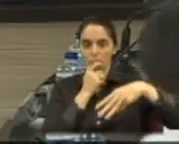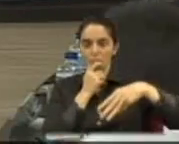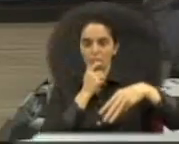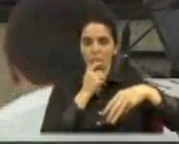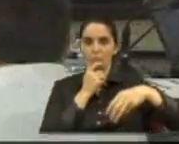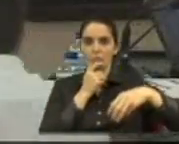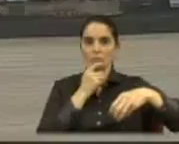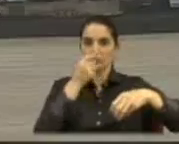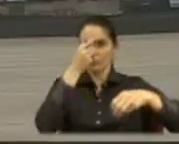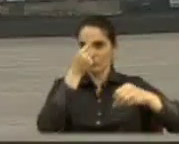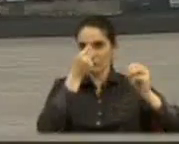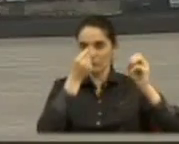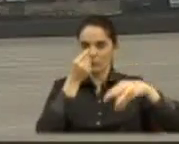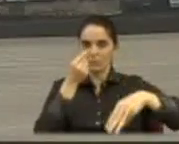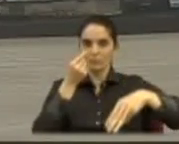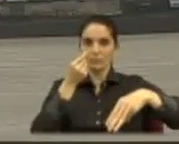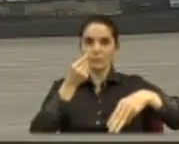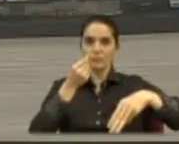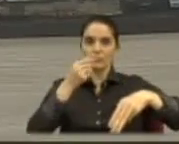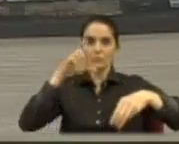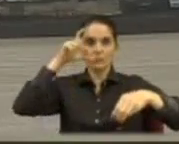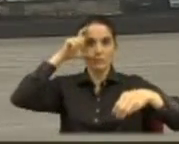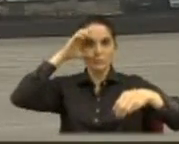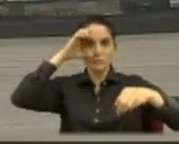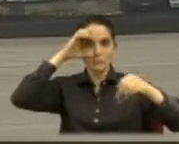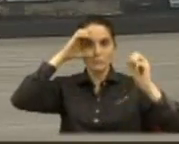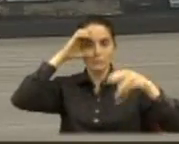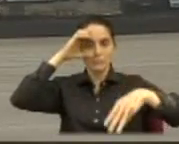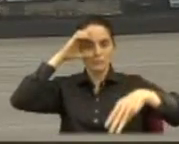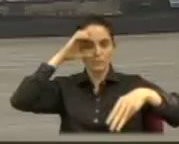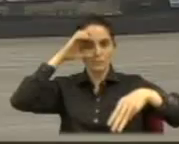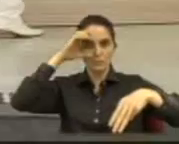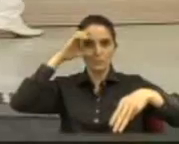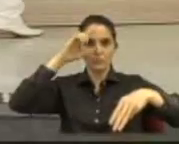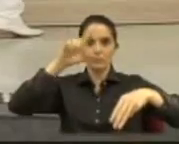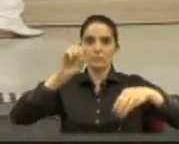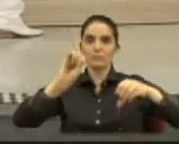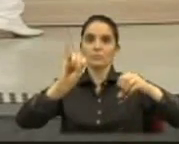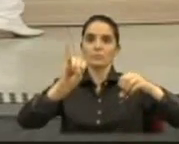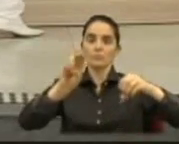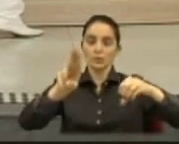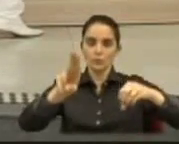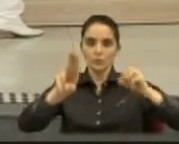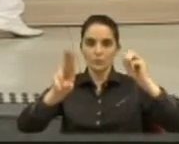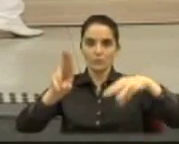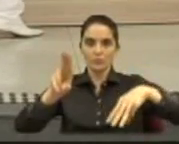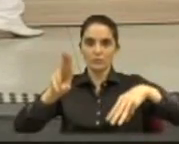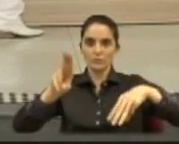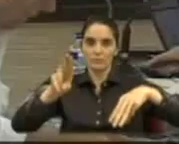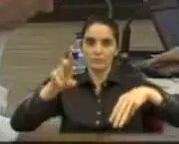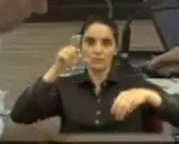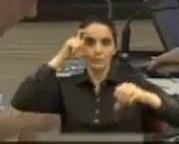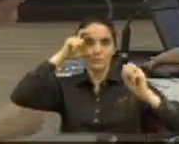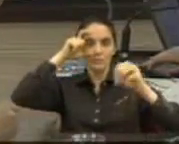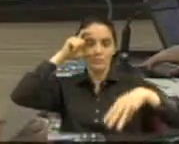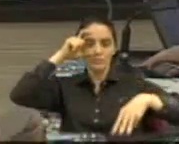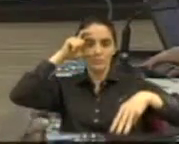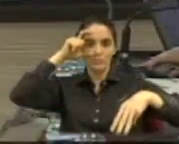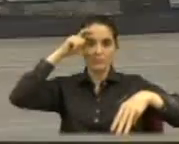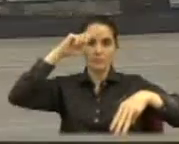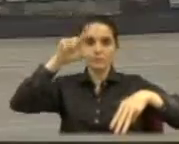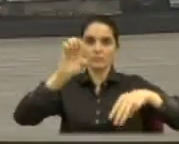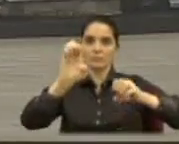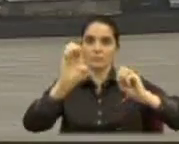Sim. Jorge de Freitas. Sim. José Couto de Jesus. Sim. José Eduardo Monteiro Júnior. Sim. José Farid Zaini. Sim.